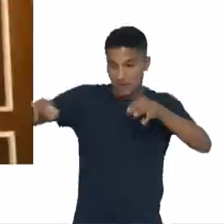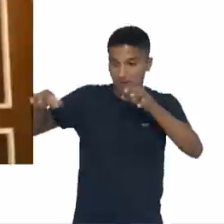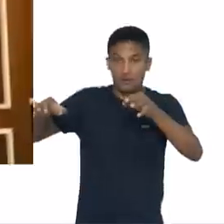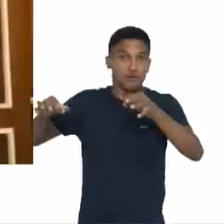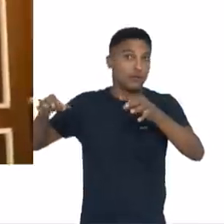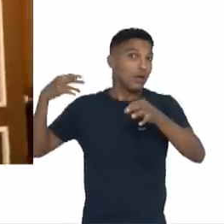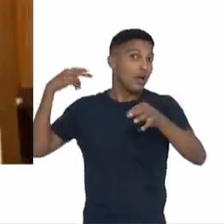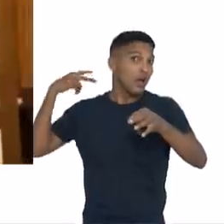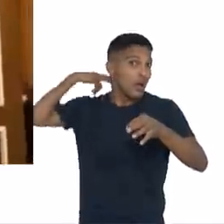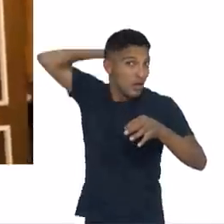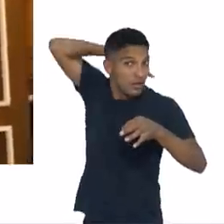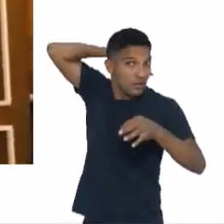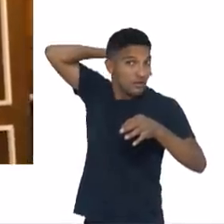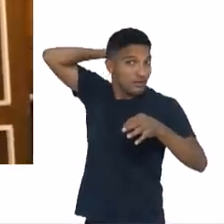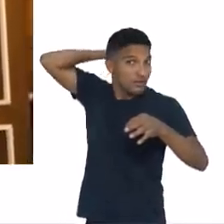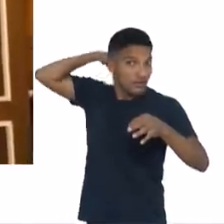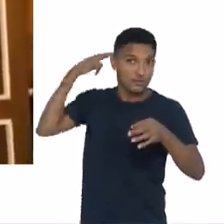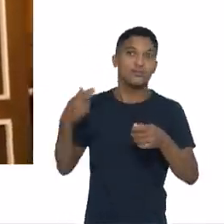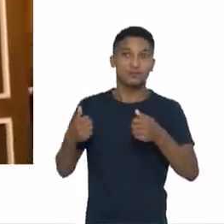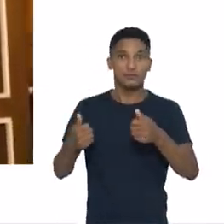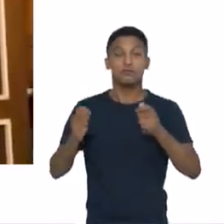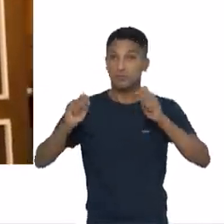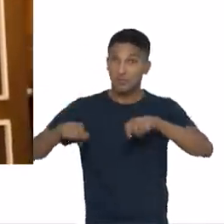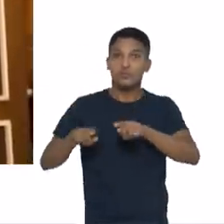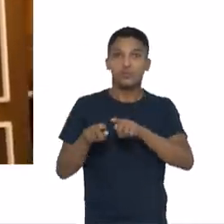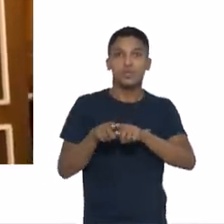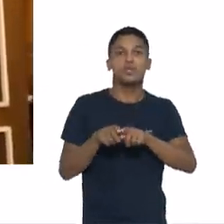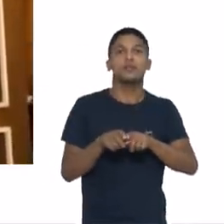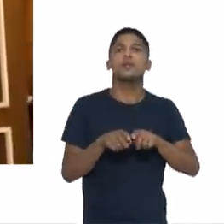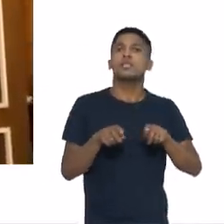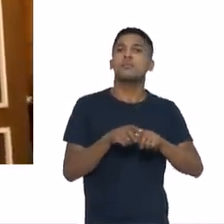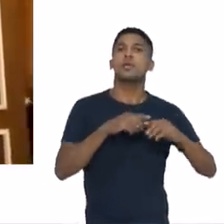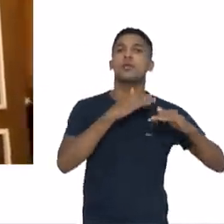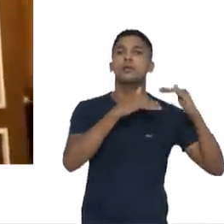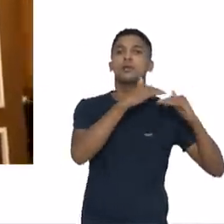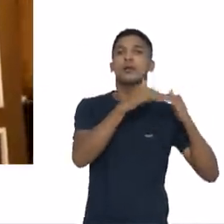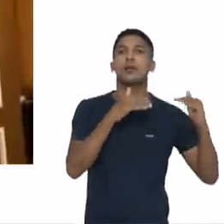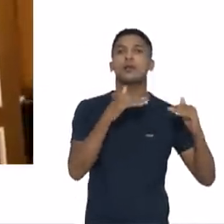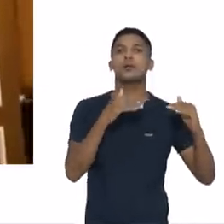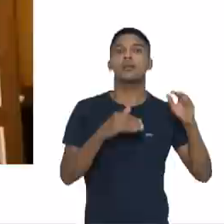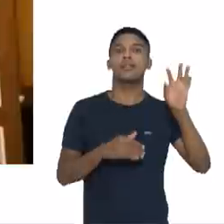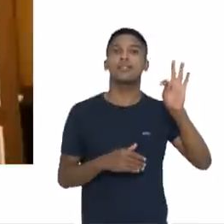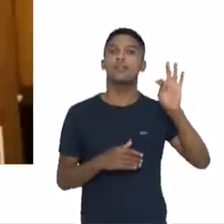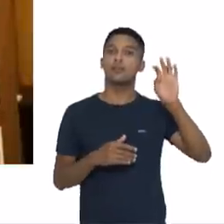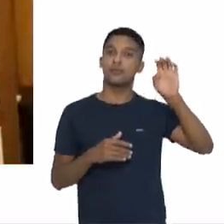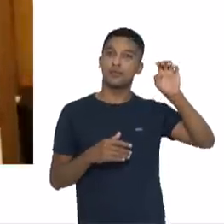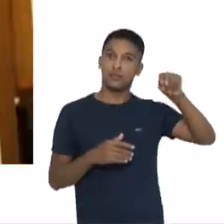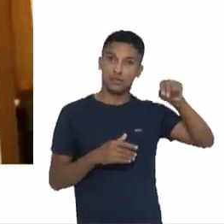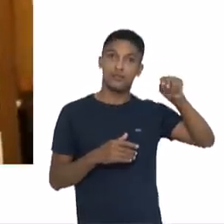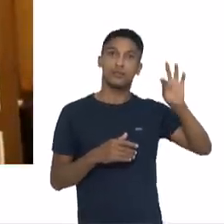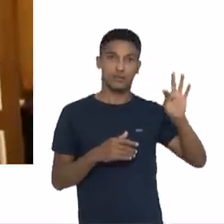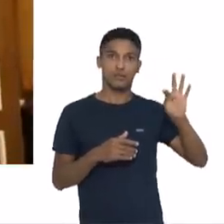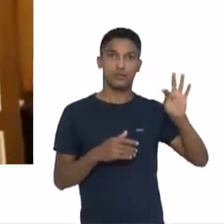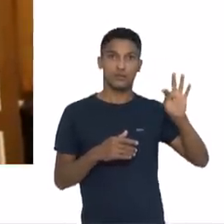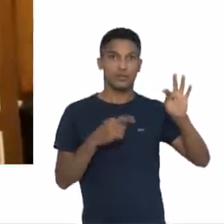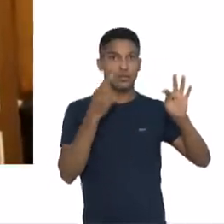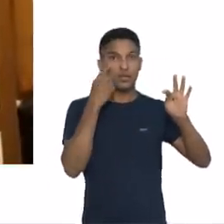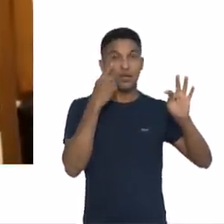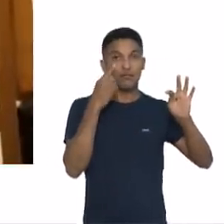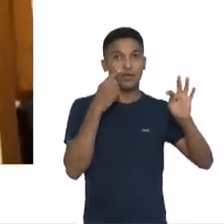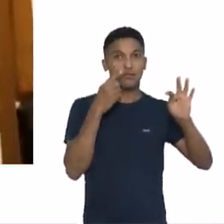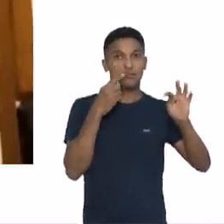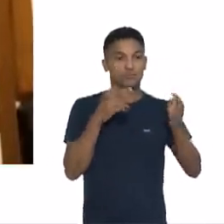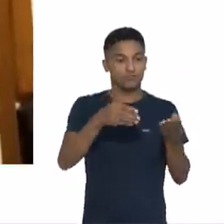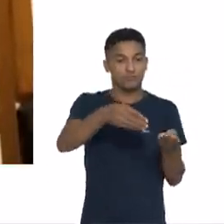no TNT, que é esse tecidinho aqui, né? Fazendo uma voltinha assim e fechando